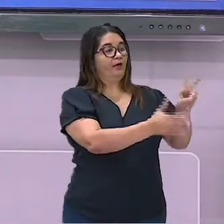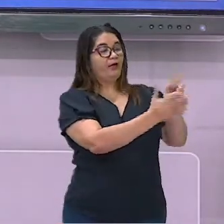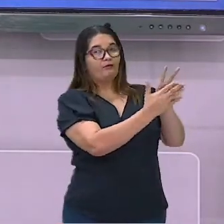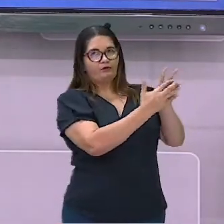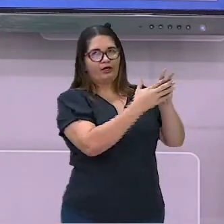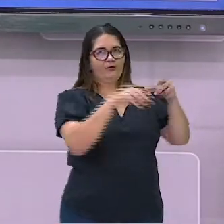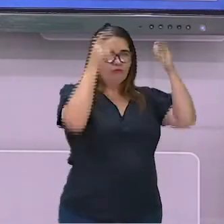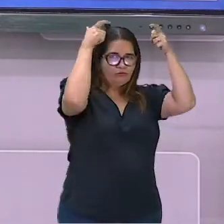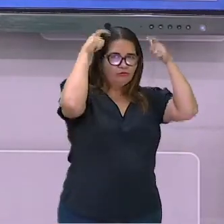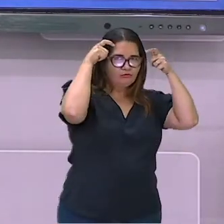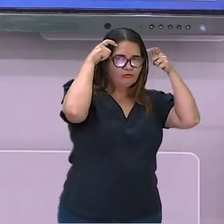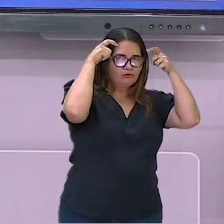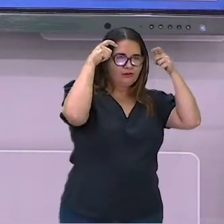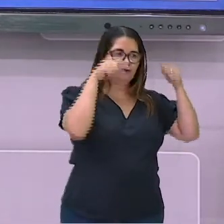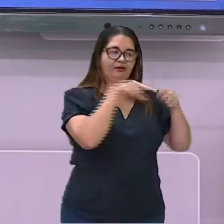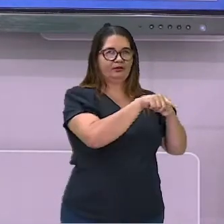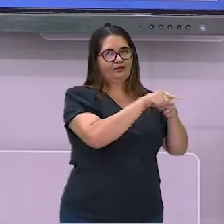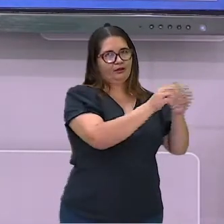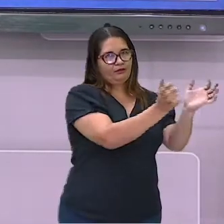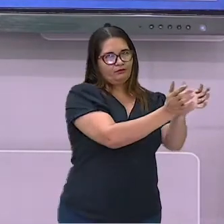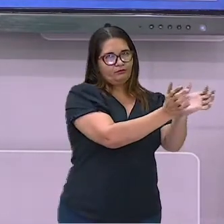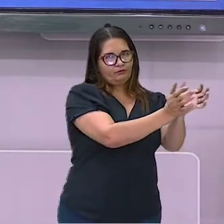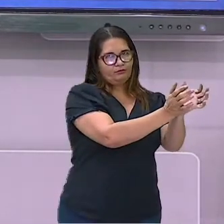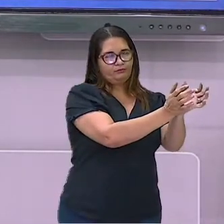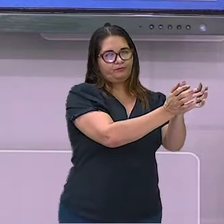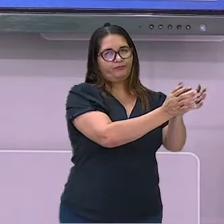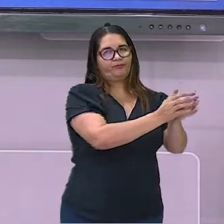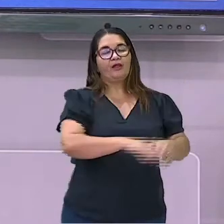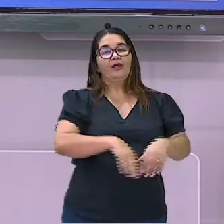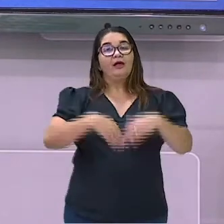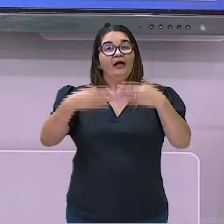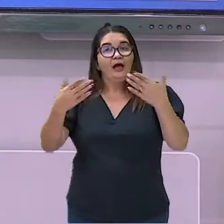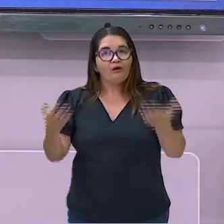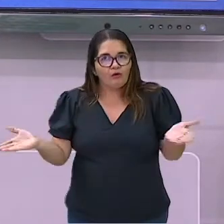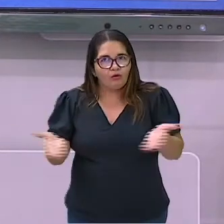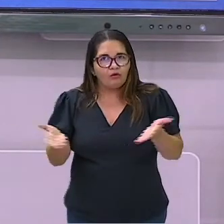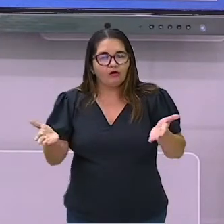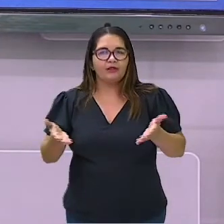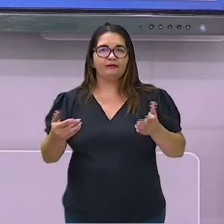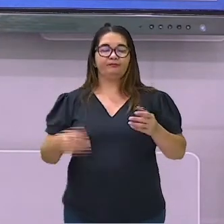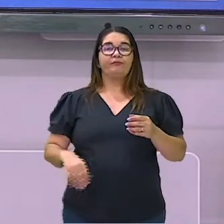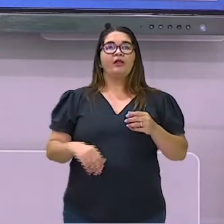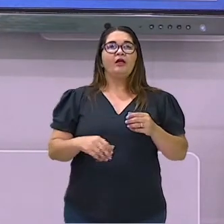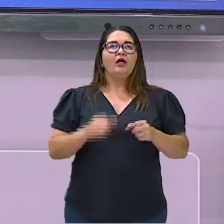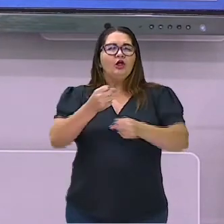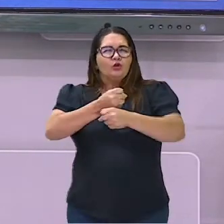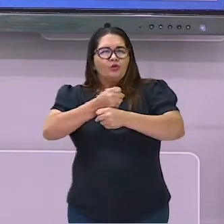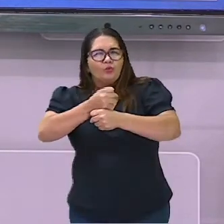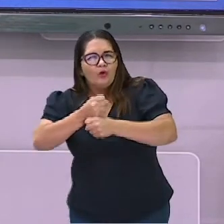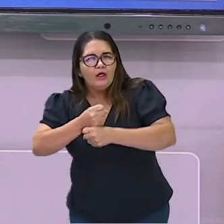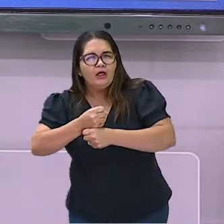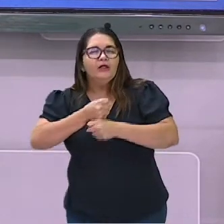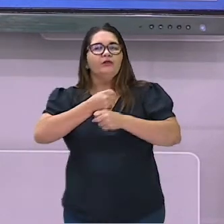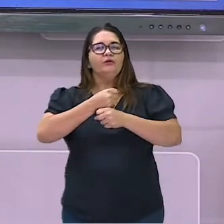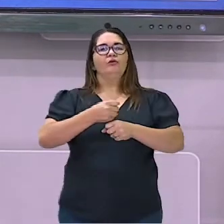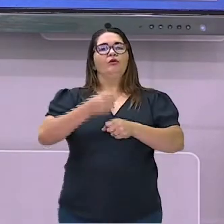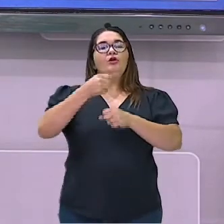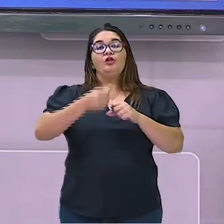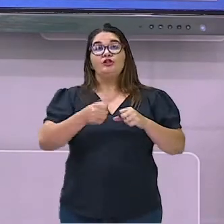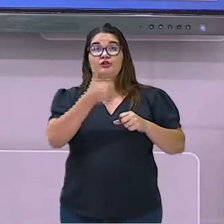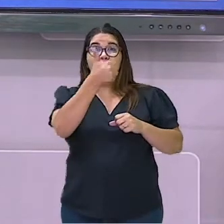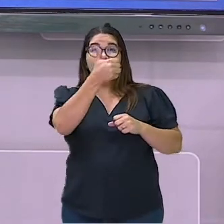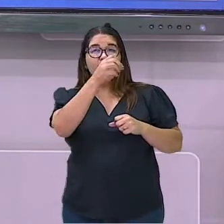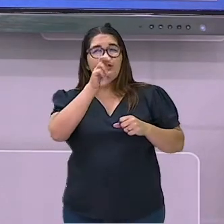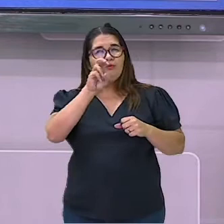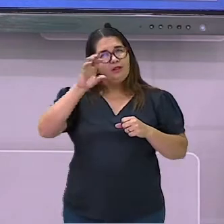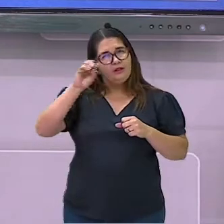esse privilégio. Agora, de 1500 para cá, com a chegada de Pedro Álvares